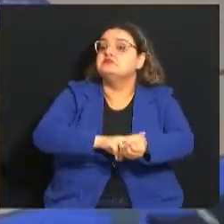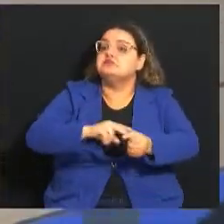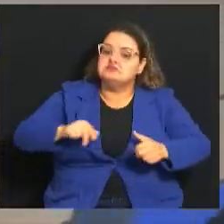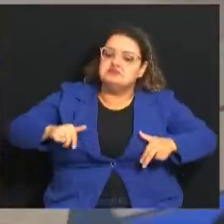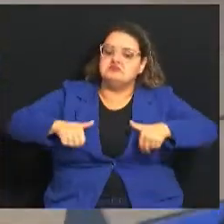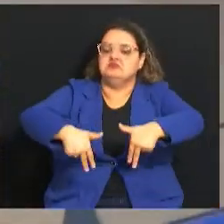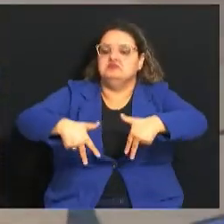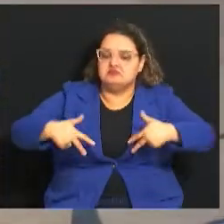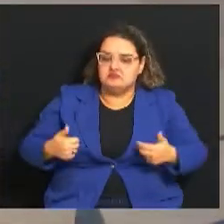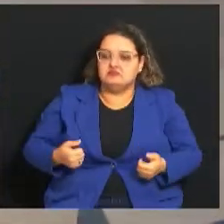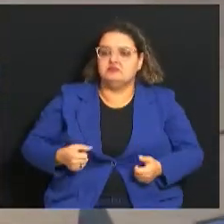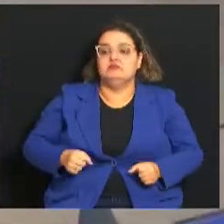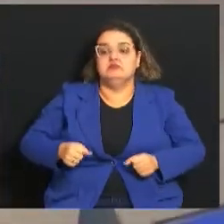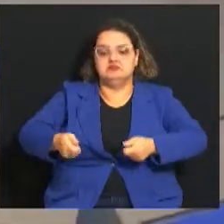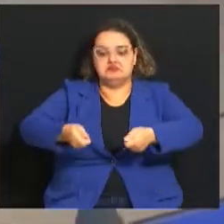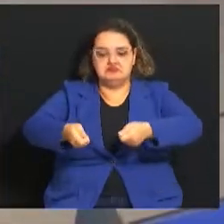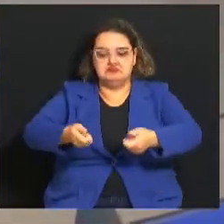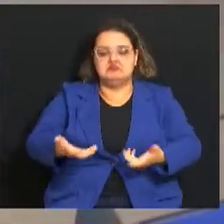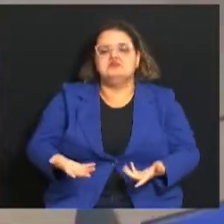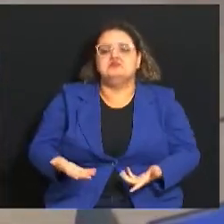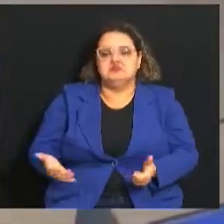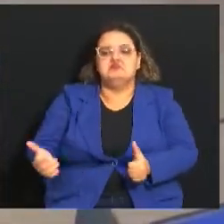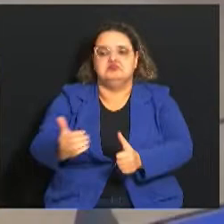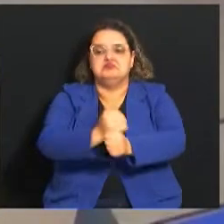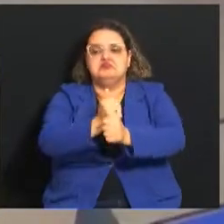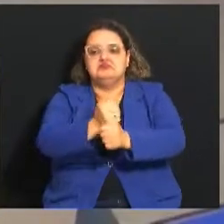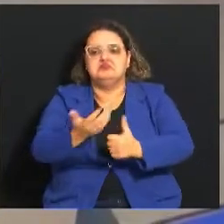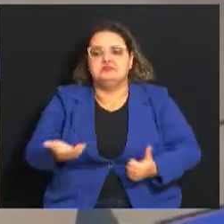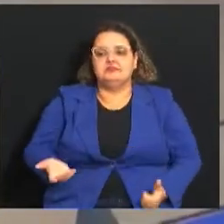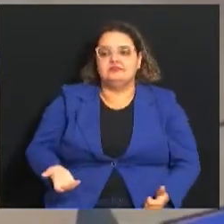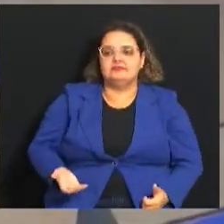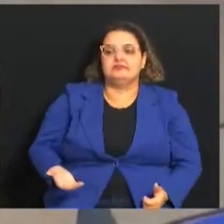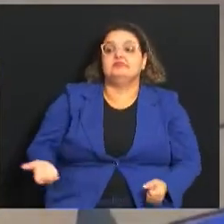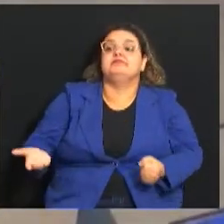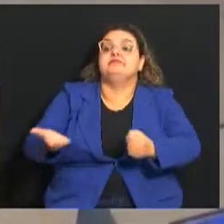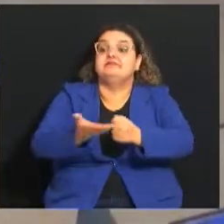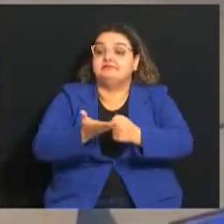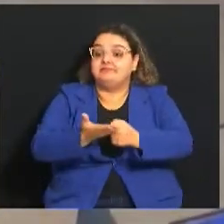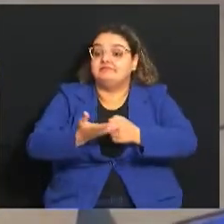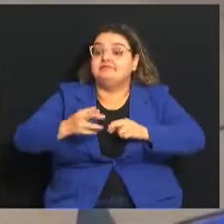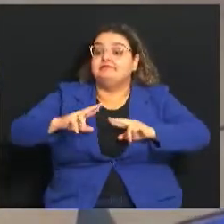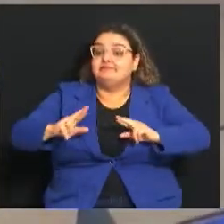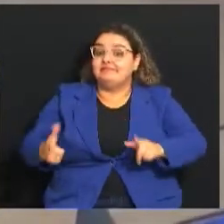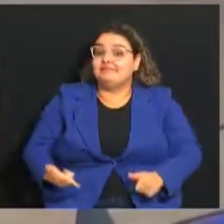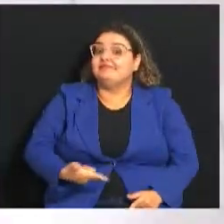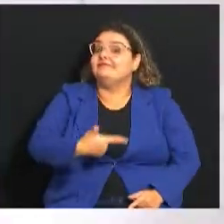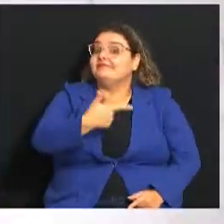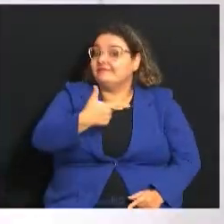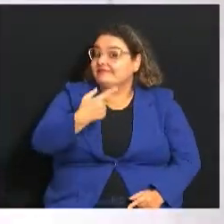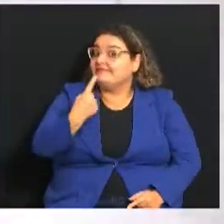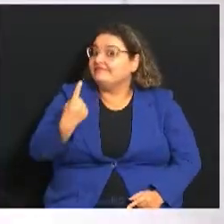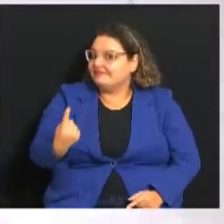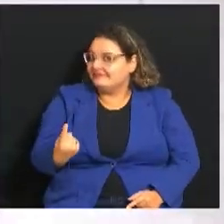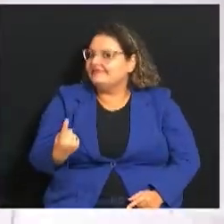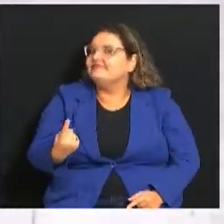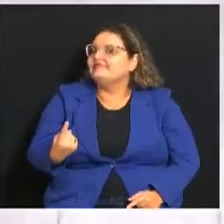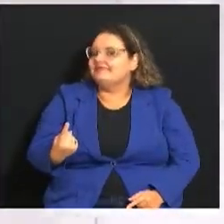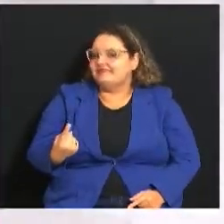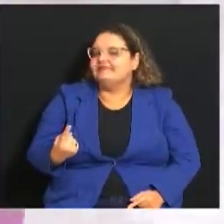defesa dominante, as equipes foram para o intervalo com uma diferença de 21 pontos.